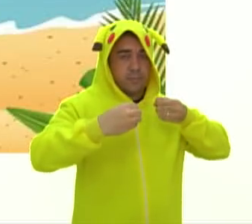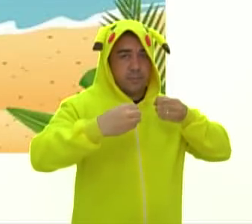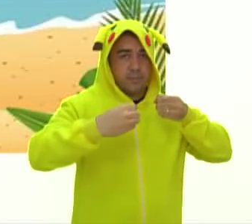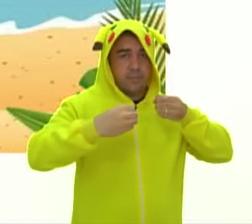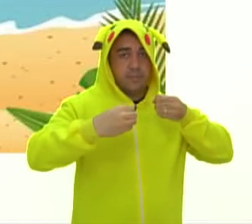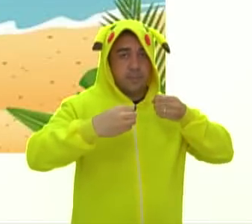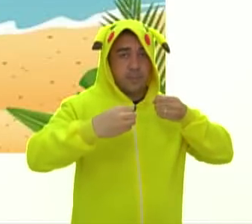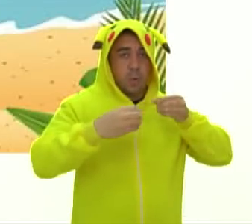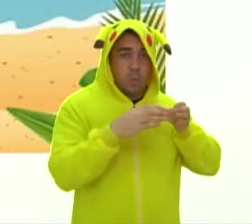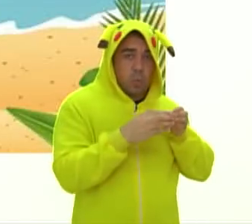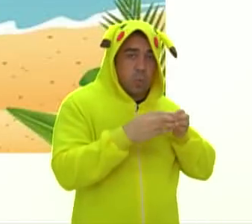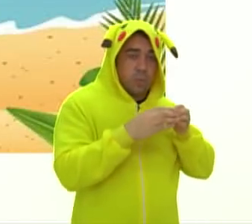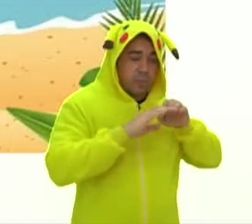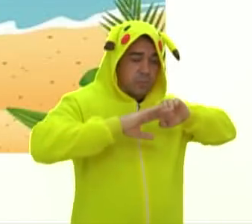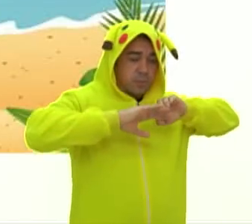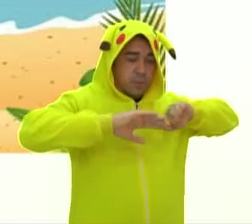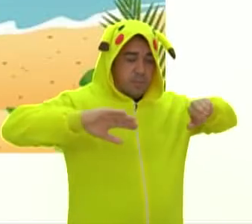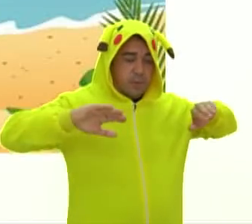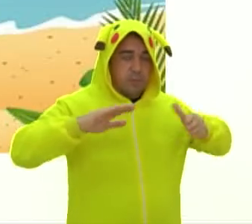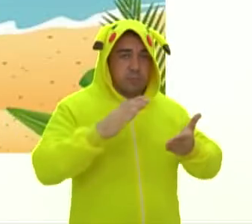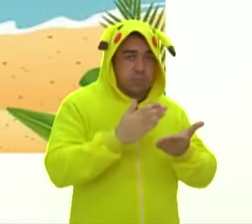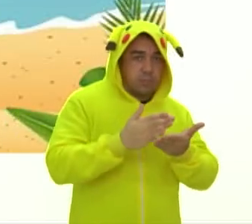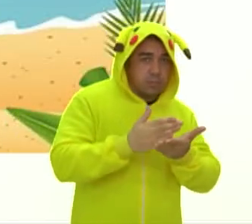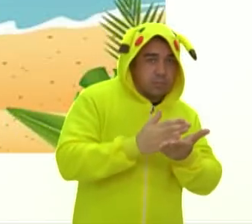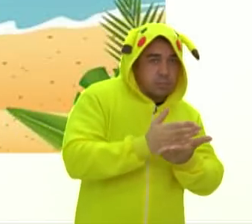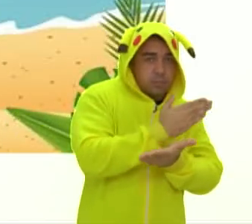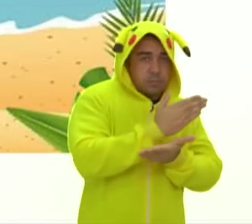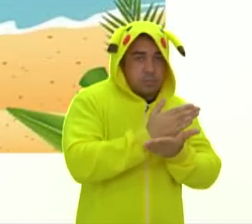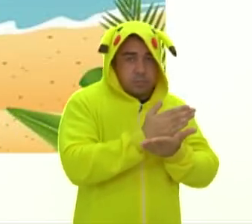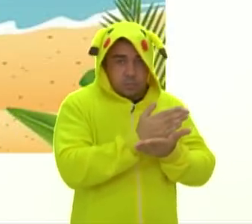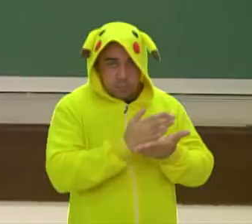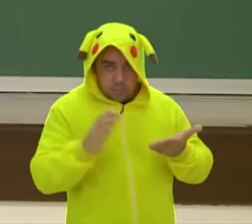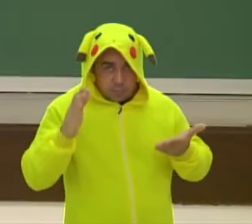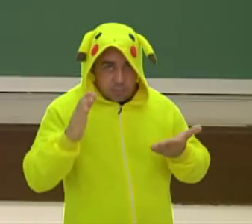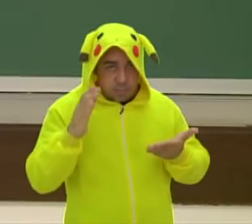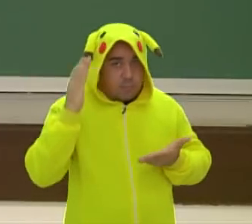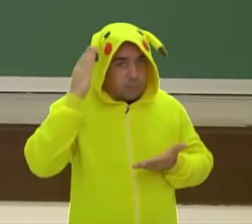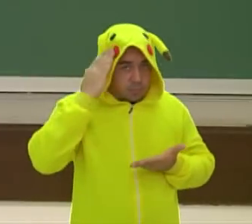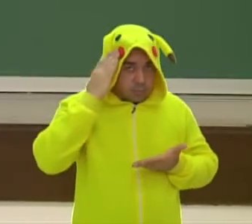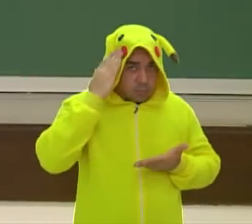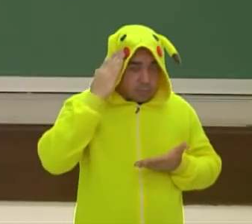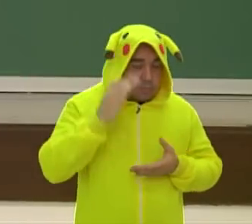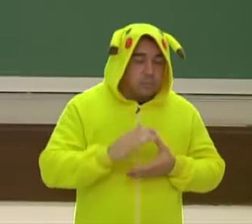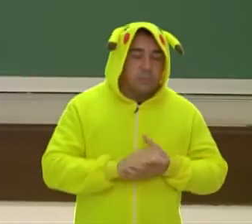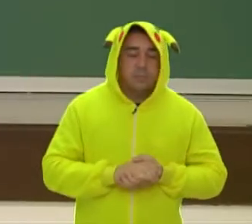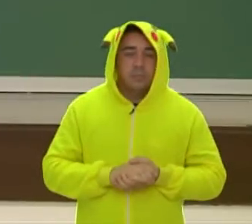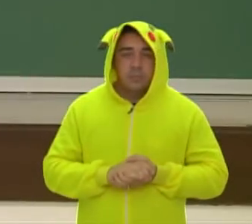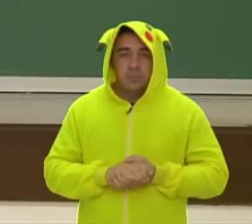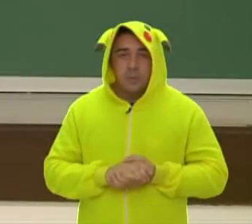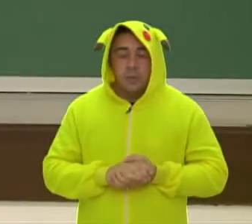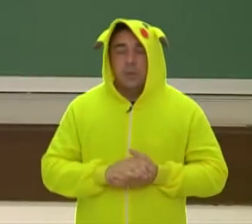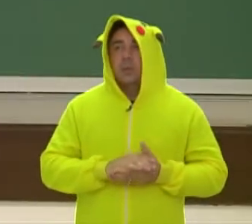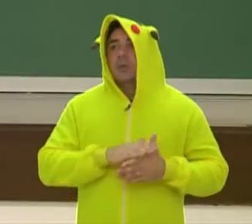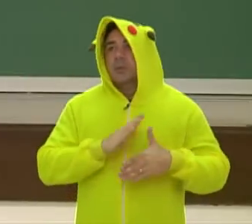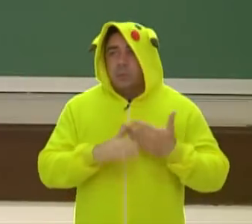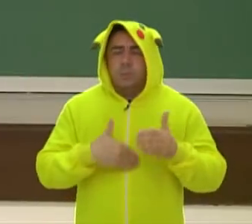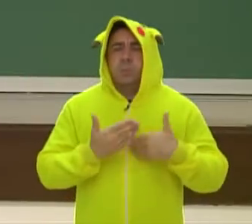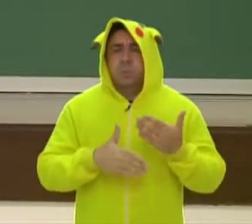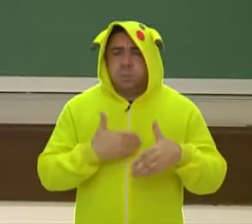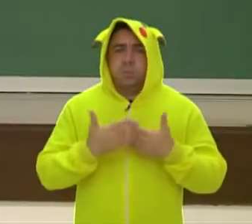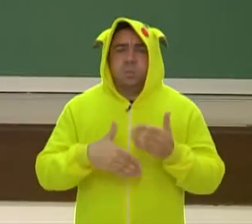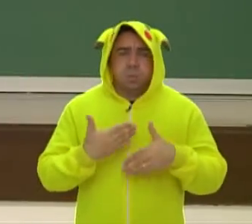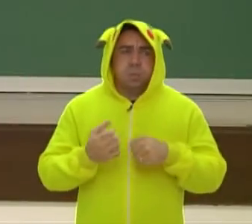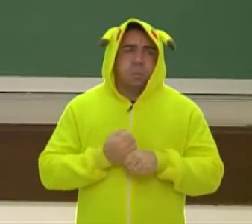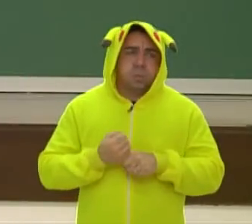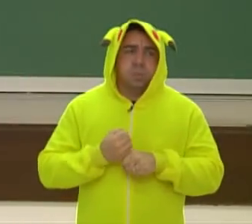uma parte da população. Então, uma parte da população ficou no continente, uma parte da população foi para a ilha. Com o passar do tempo, o que vai